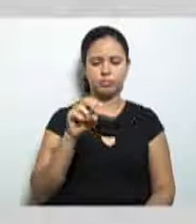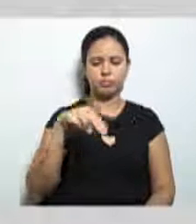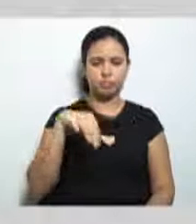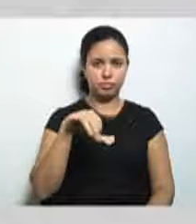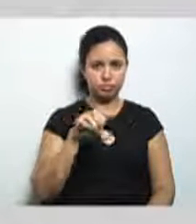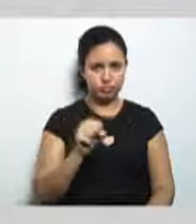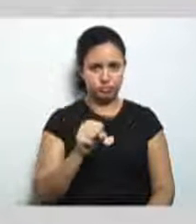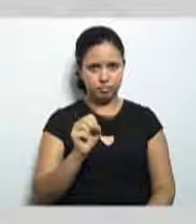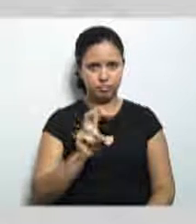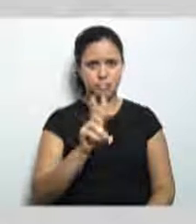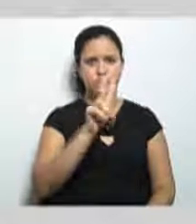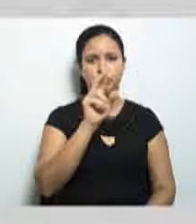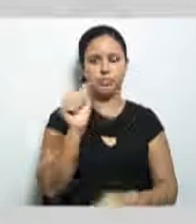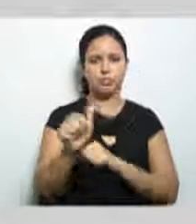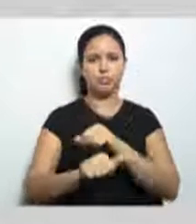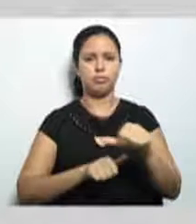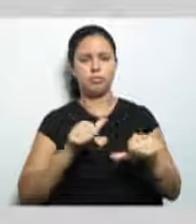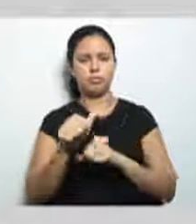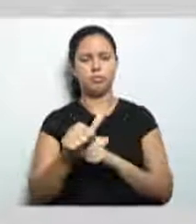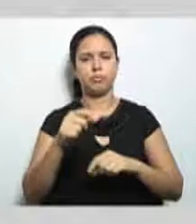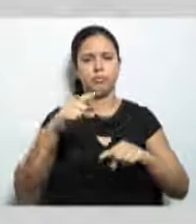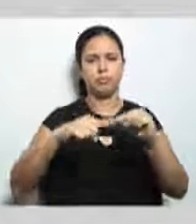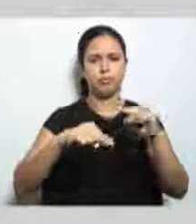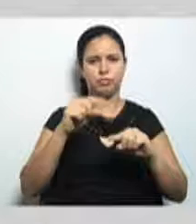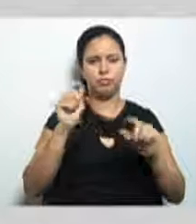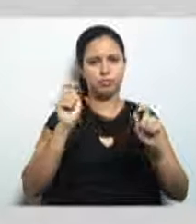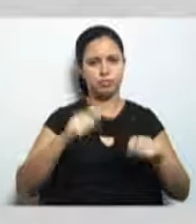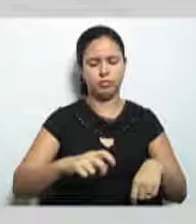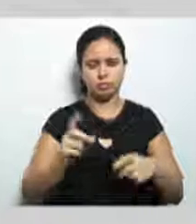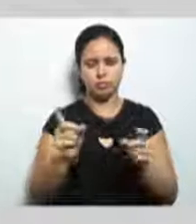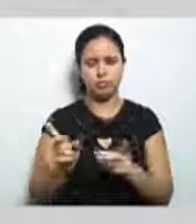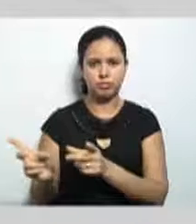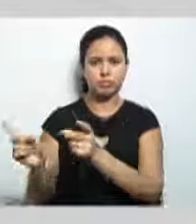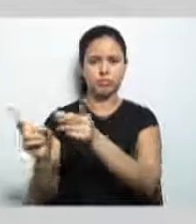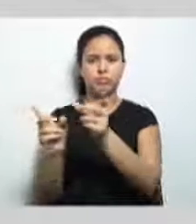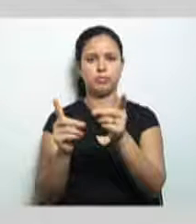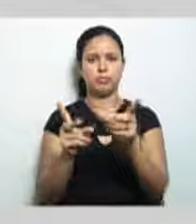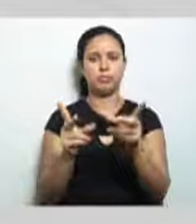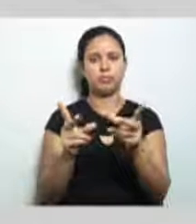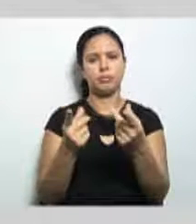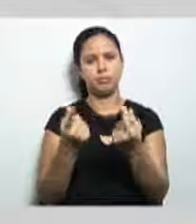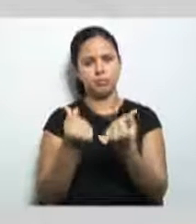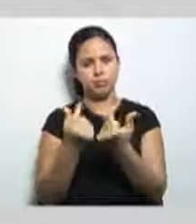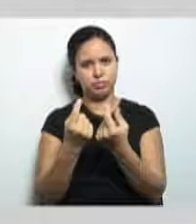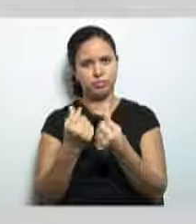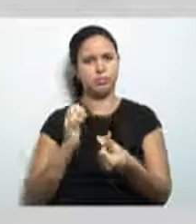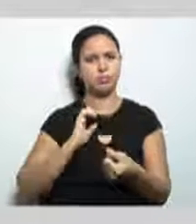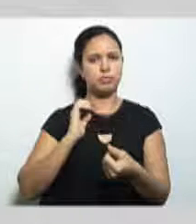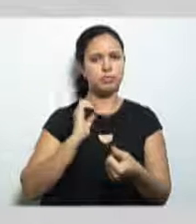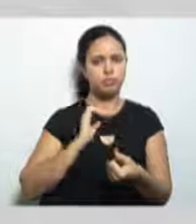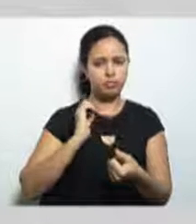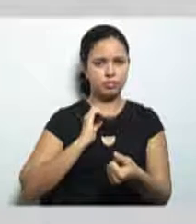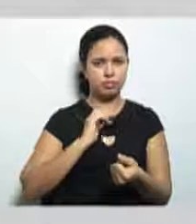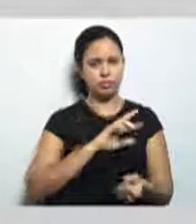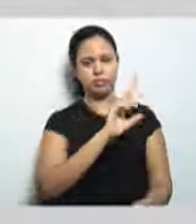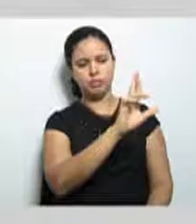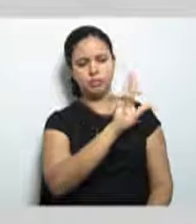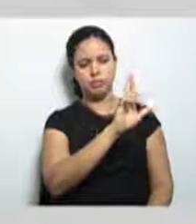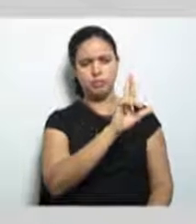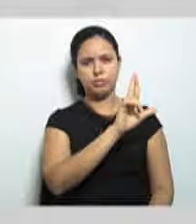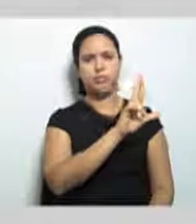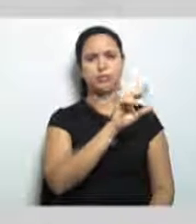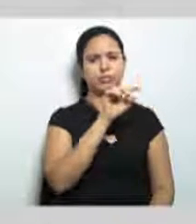troca, que esses produtos possam ser vendidos e que possam gerar riqueza para os donos dos meios